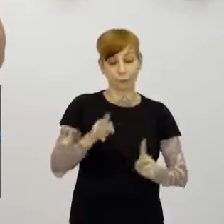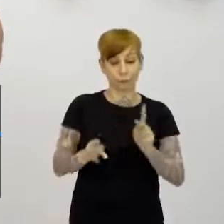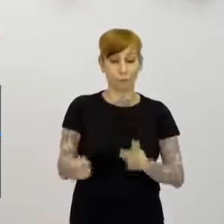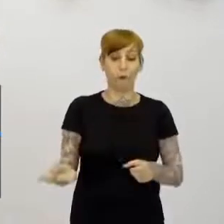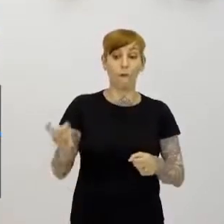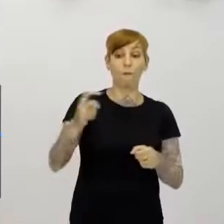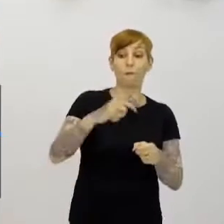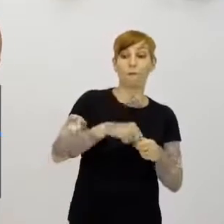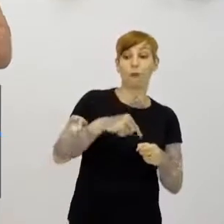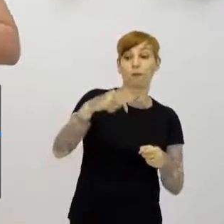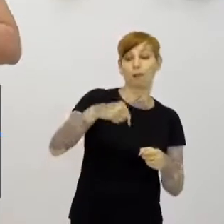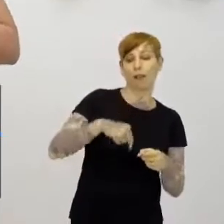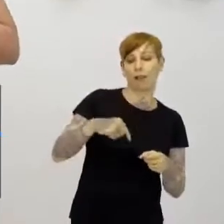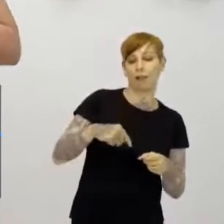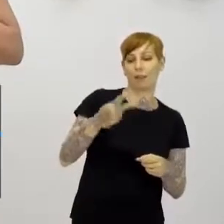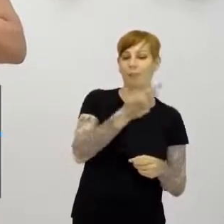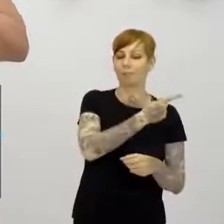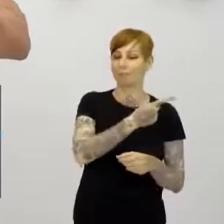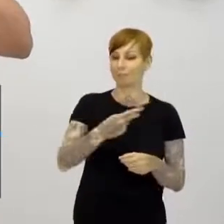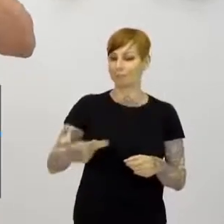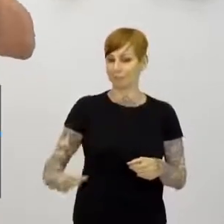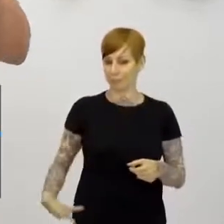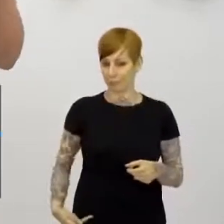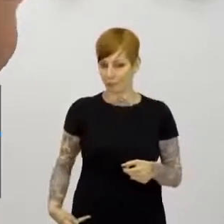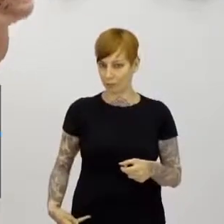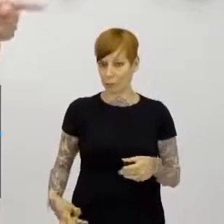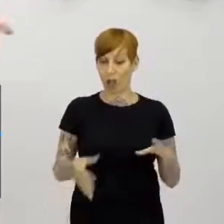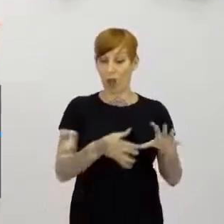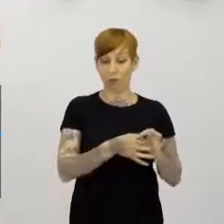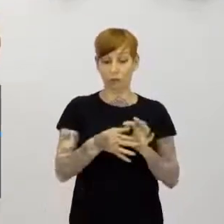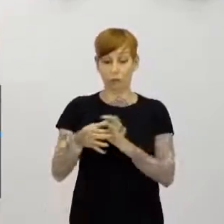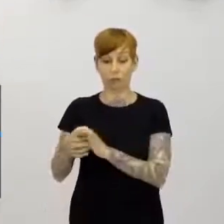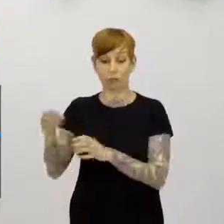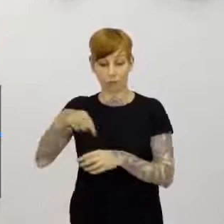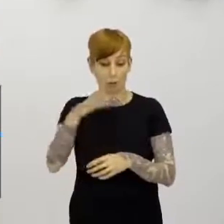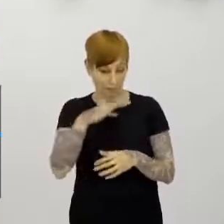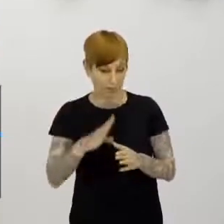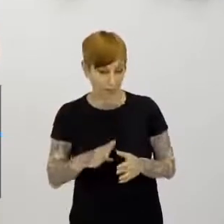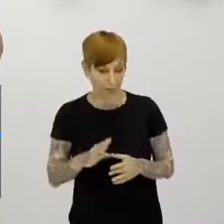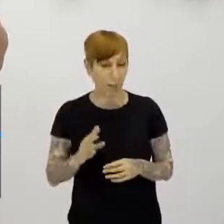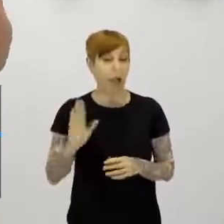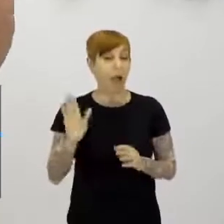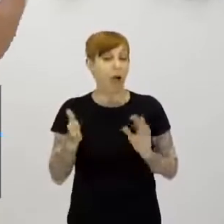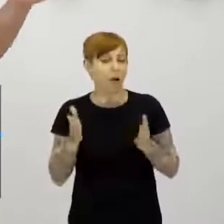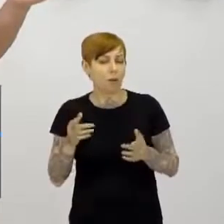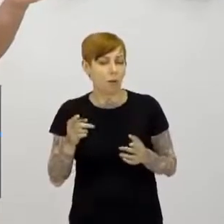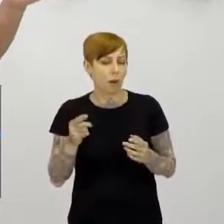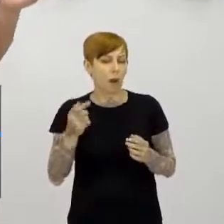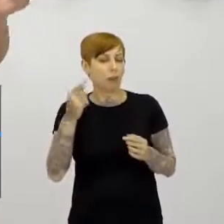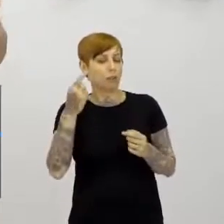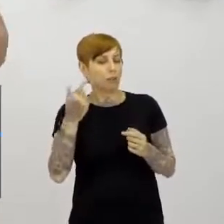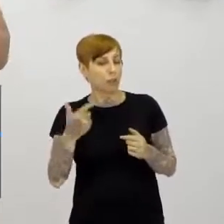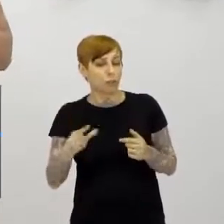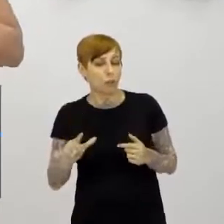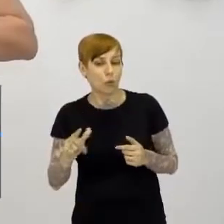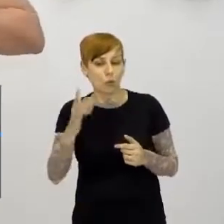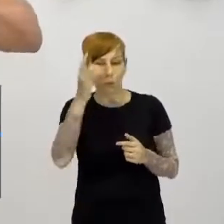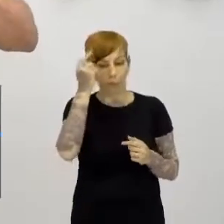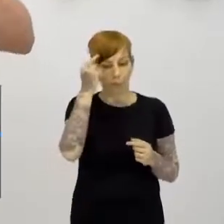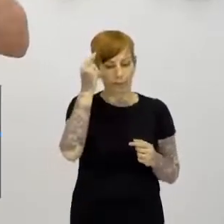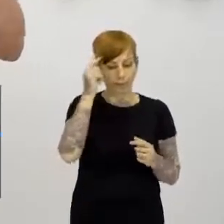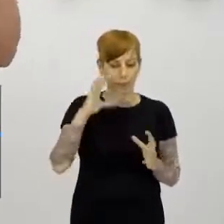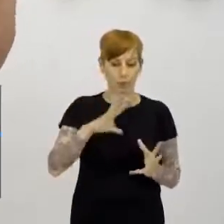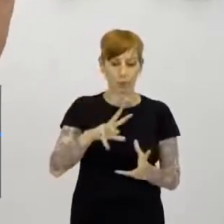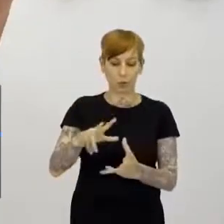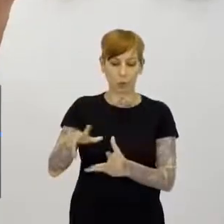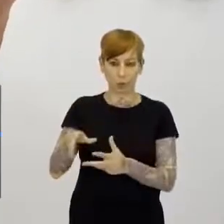presidencialista. Esse é o contexto no Brasil. E aí o contexto agora no mundo, novamente, que a gente tem que olhar Brasil e contexto mundial. Vamos pensar